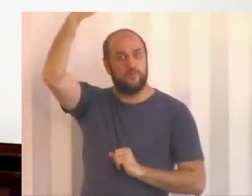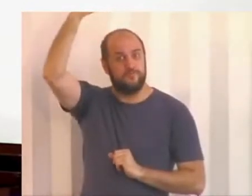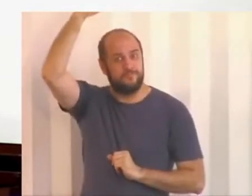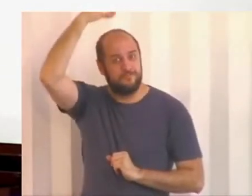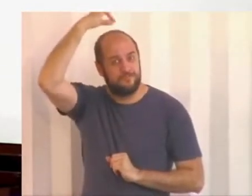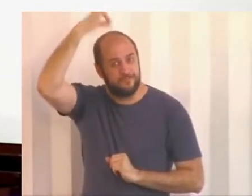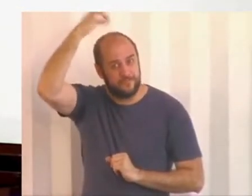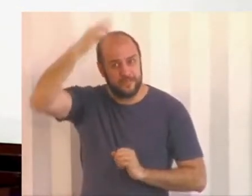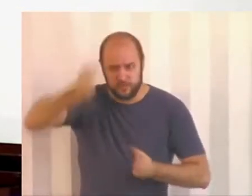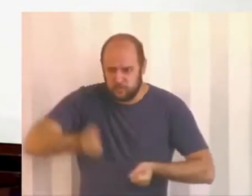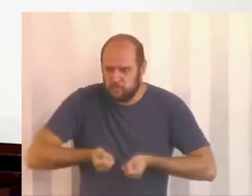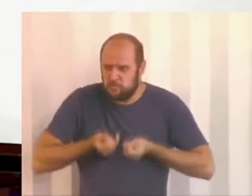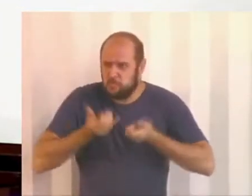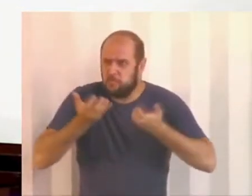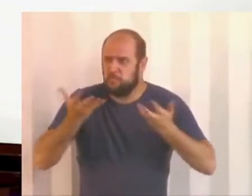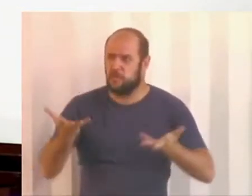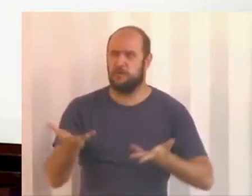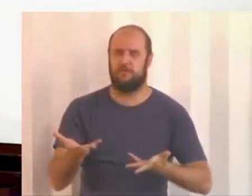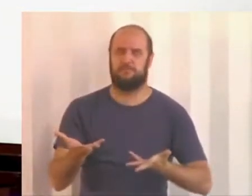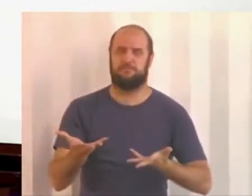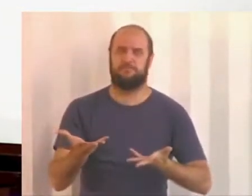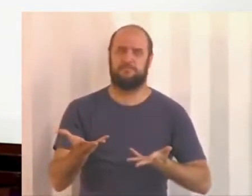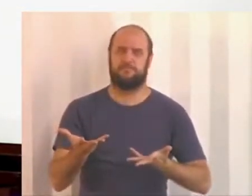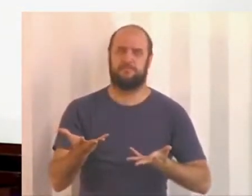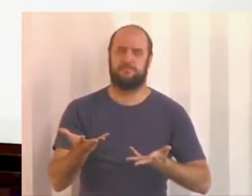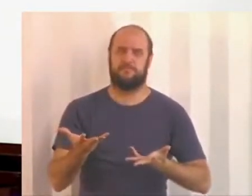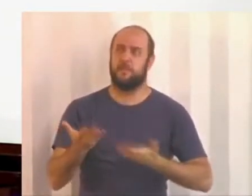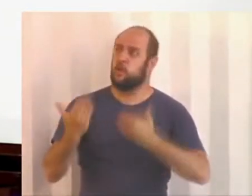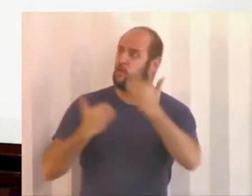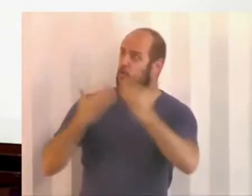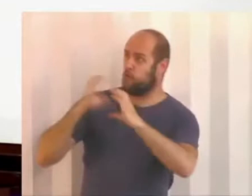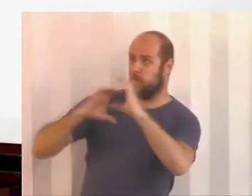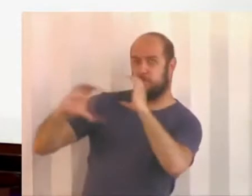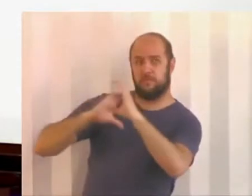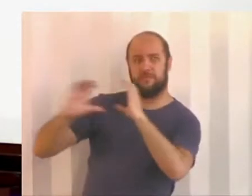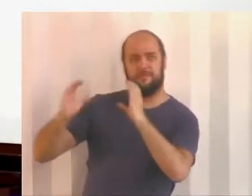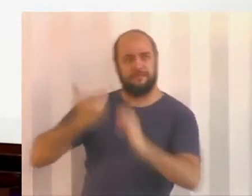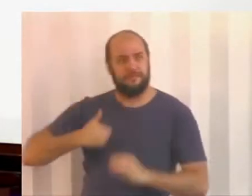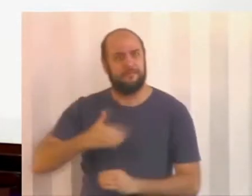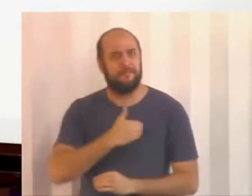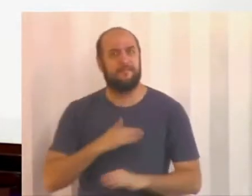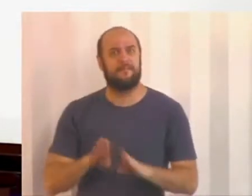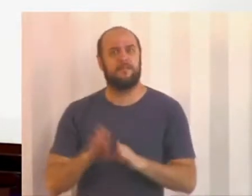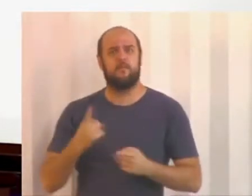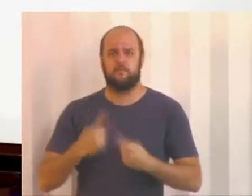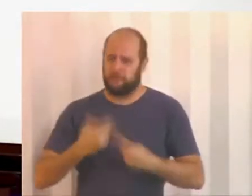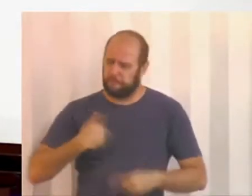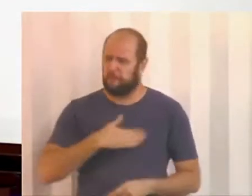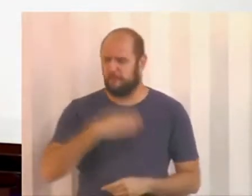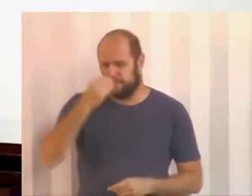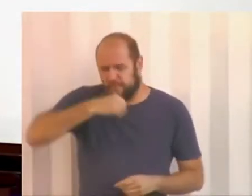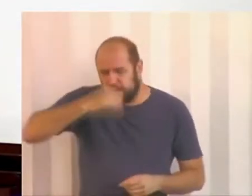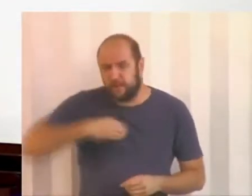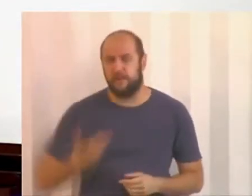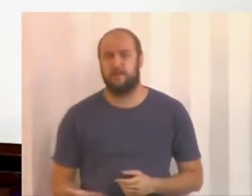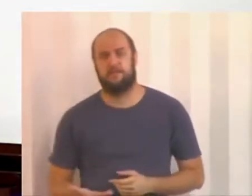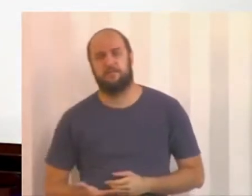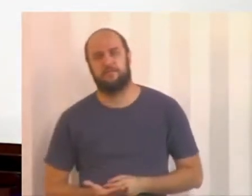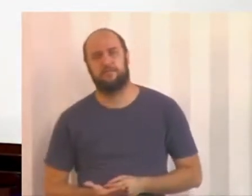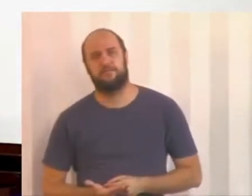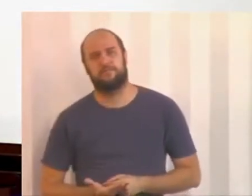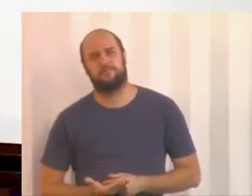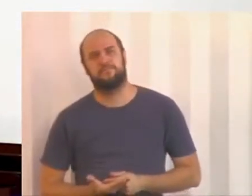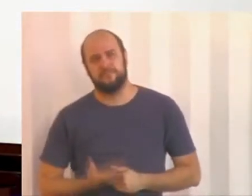mencionamos. É Ele que intercede por nós, pois nós não sabemos orar como convém. É cheios dele